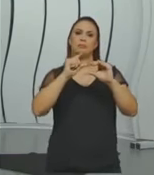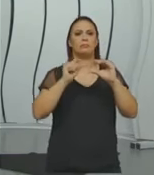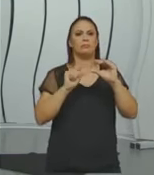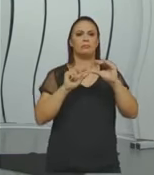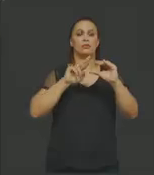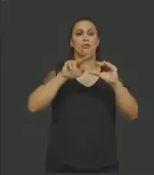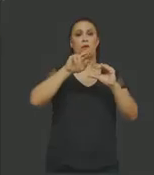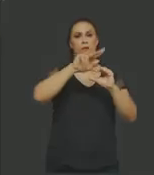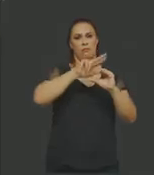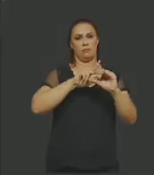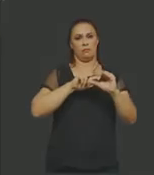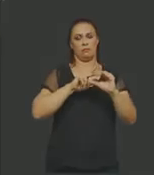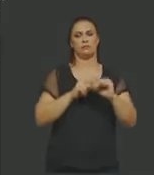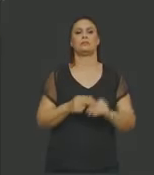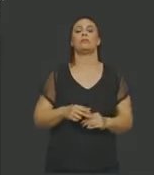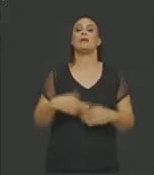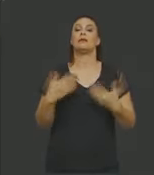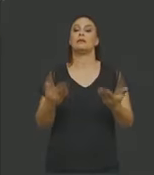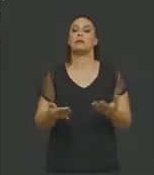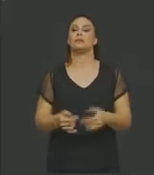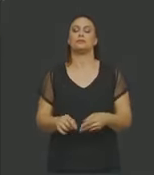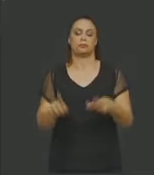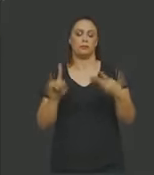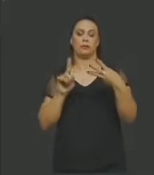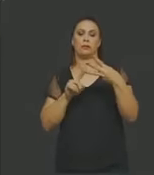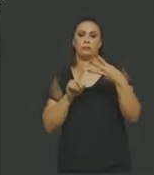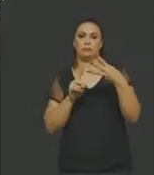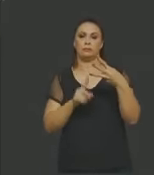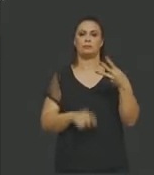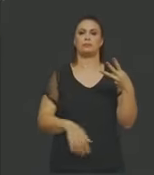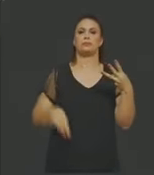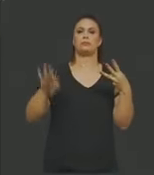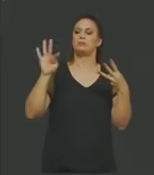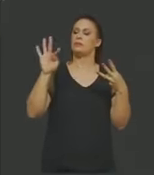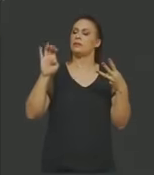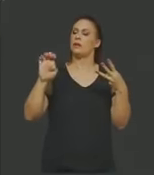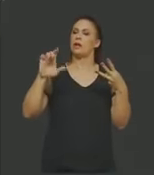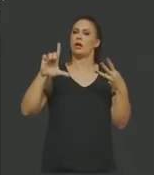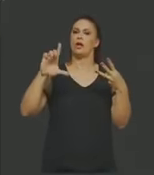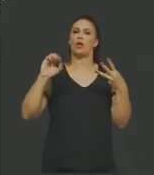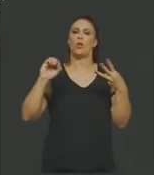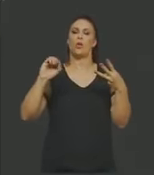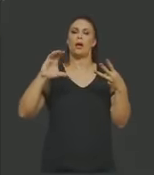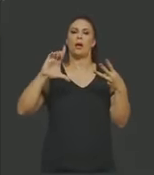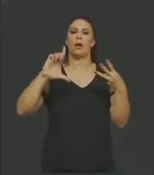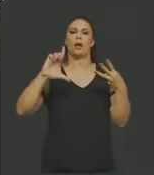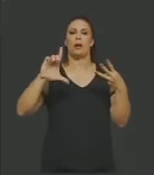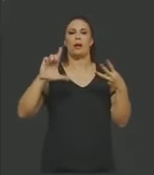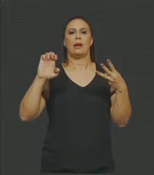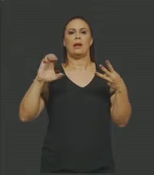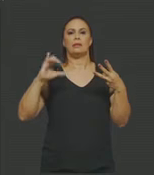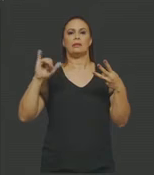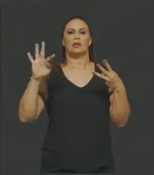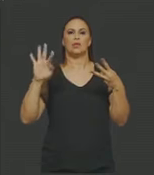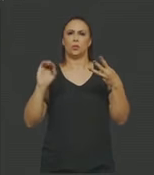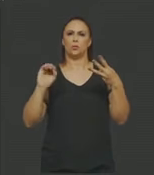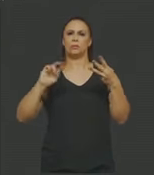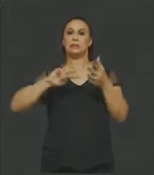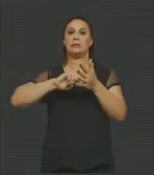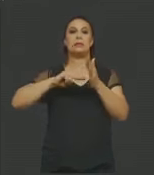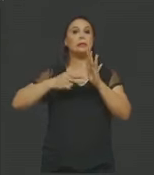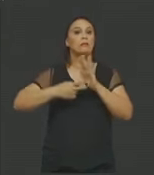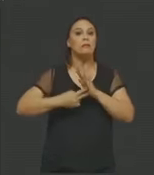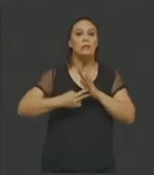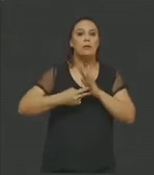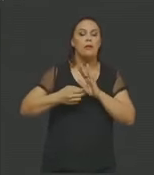então, um ovo do tipo telolécito, telo, muito, com muito vitelo, esse